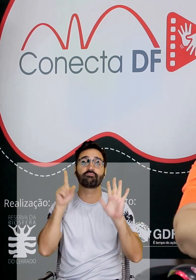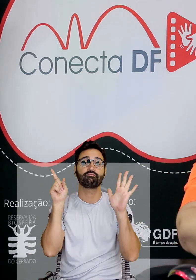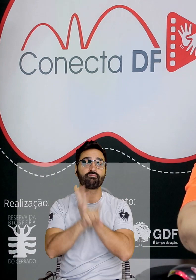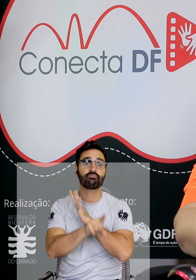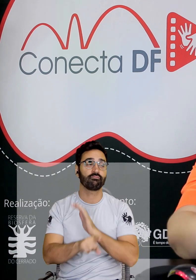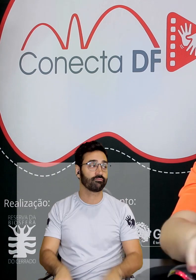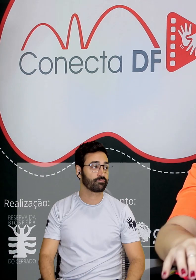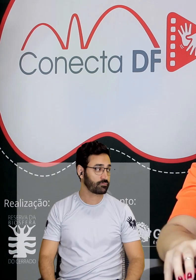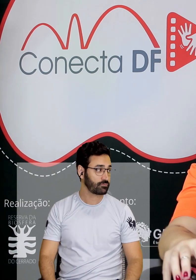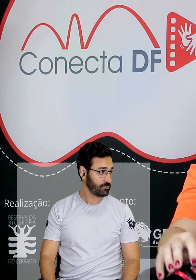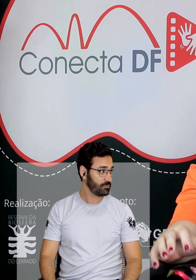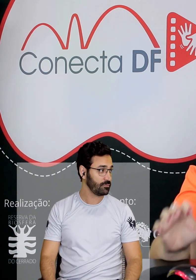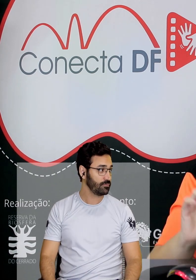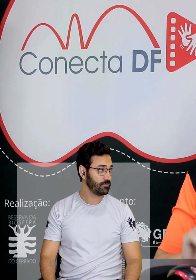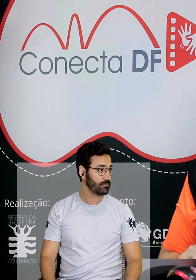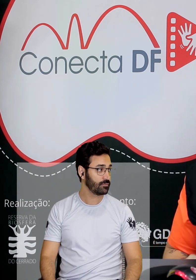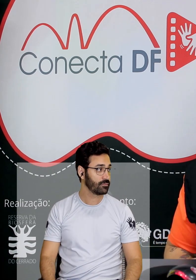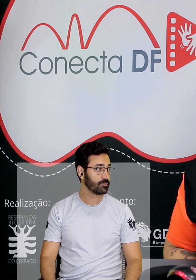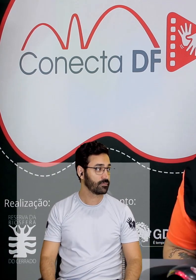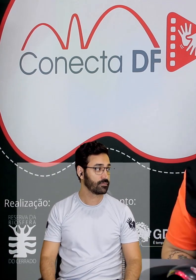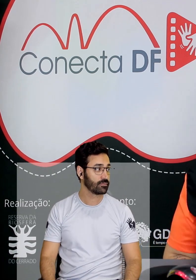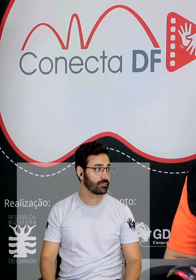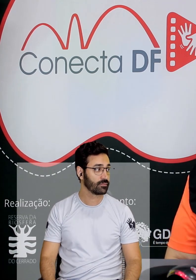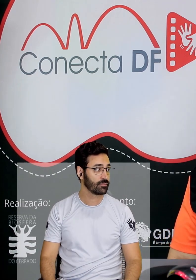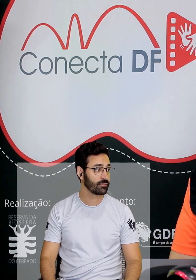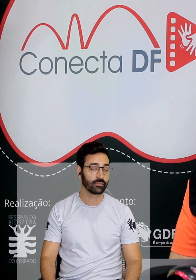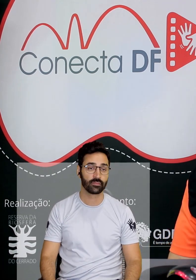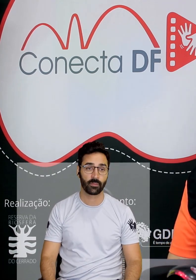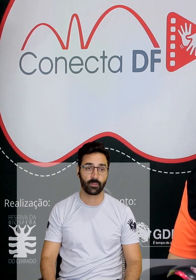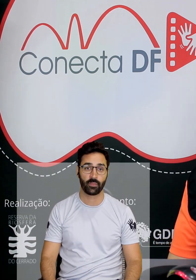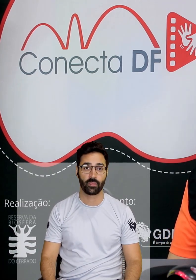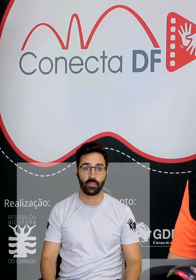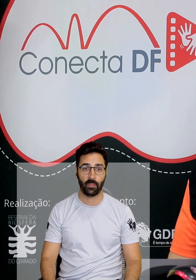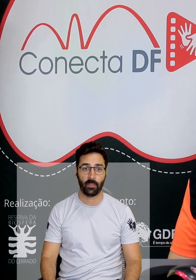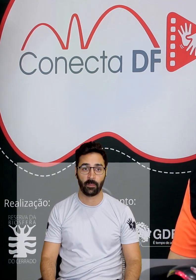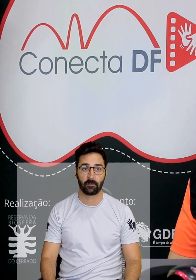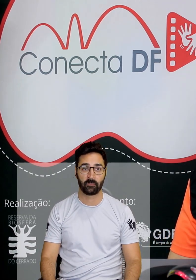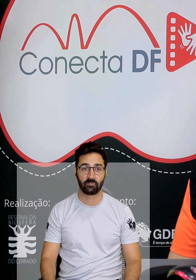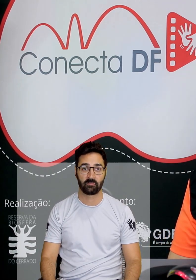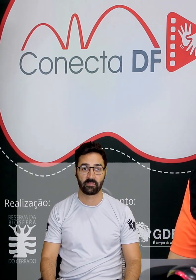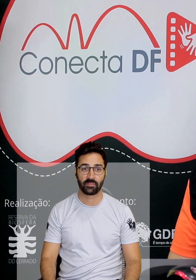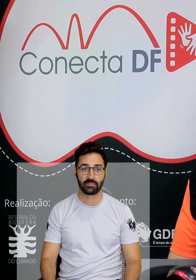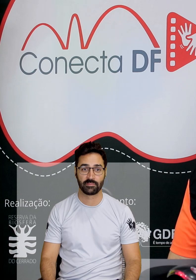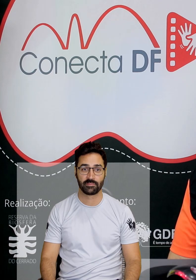daqui. Com quem você mora?